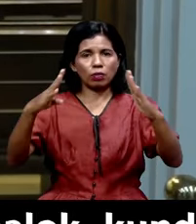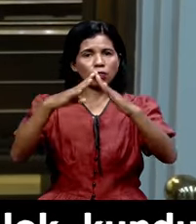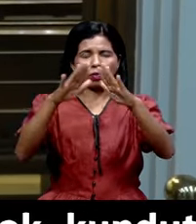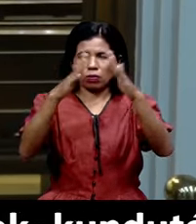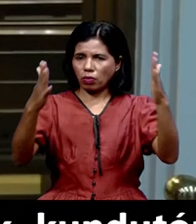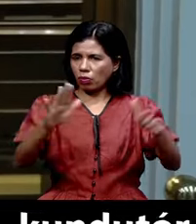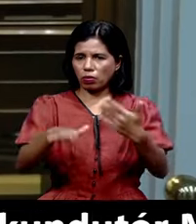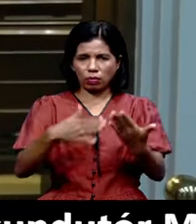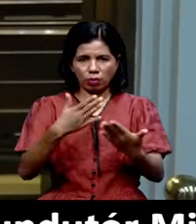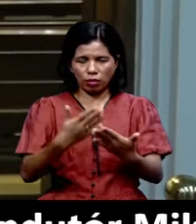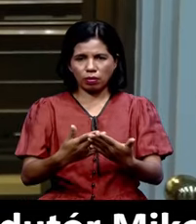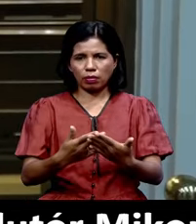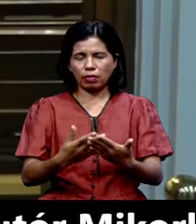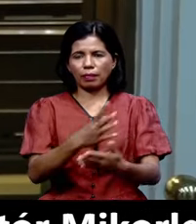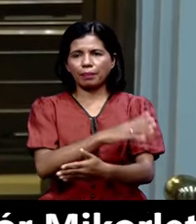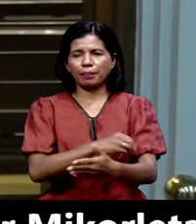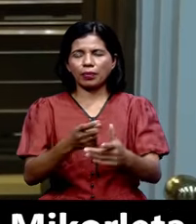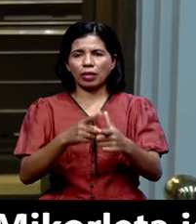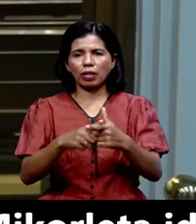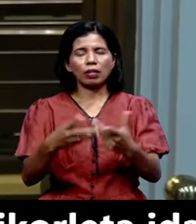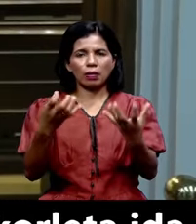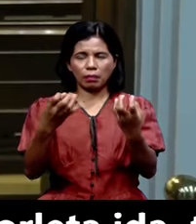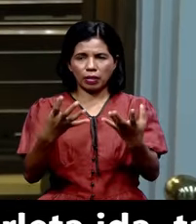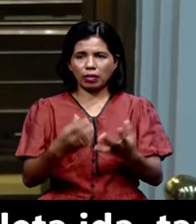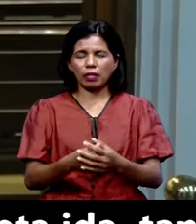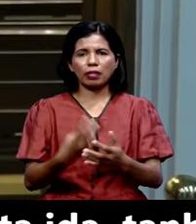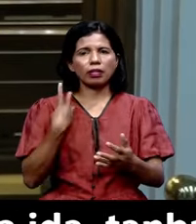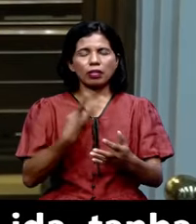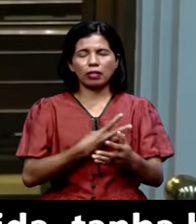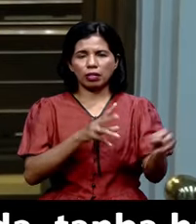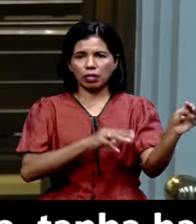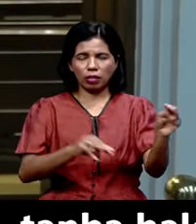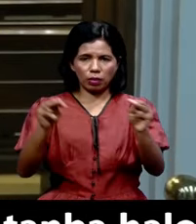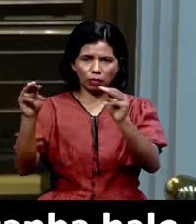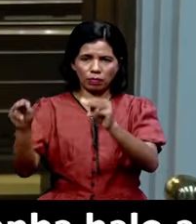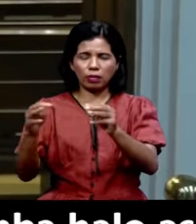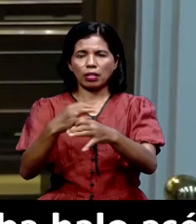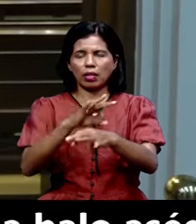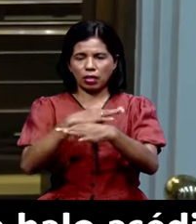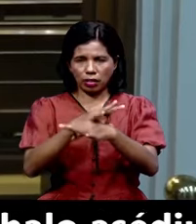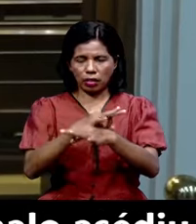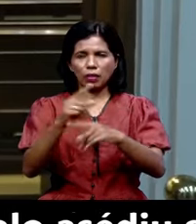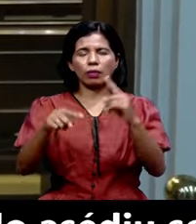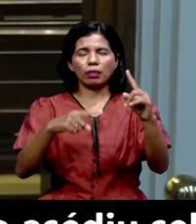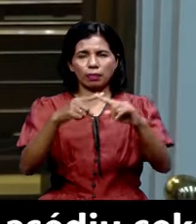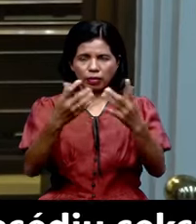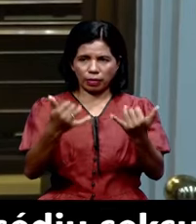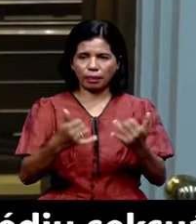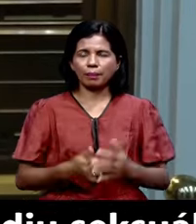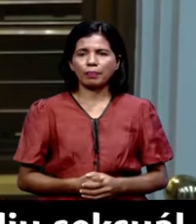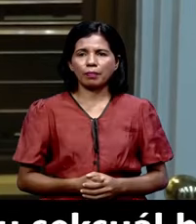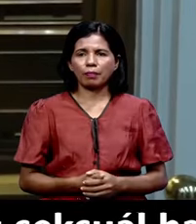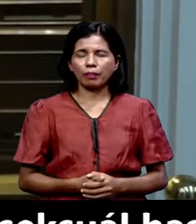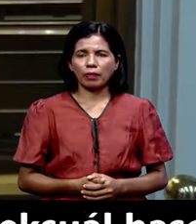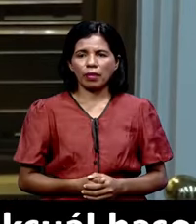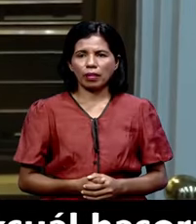kata igreja fon e buat barak muda tamba reabilitação irane. Pronto, antes